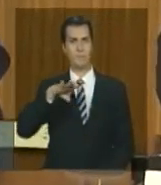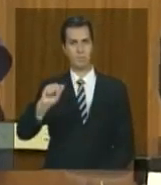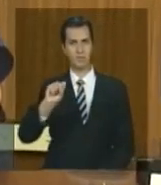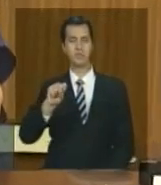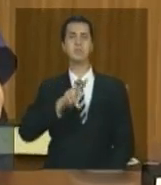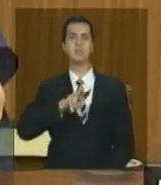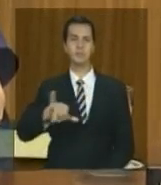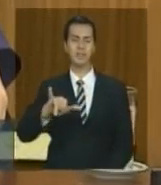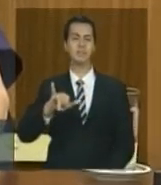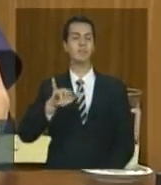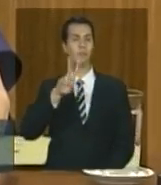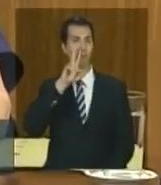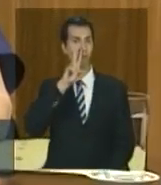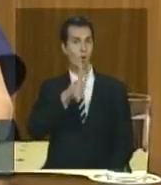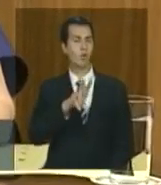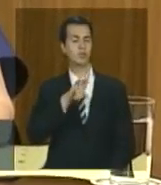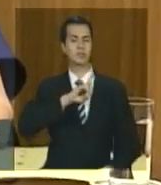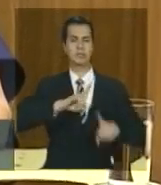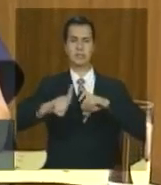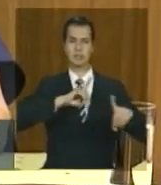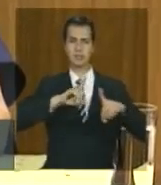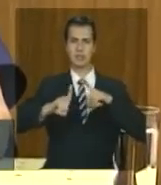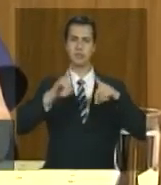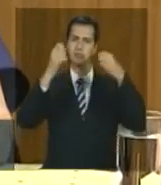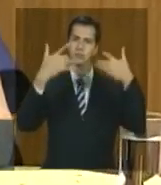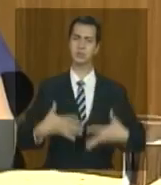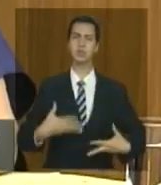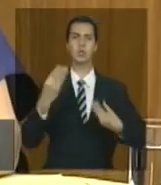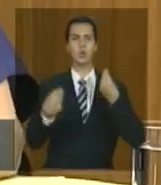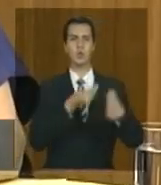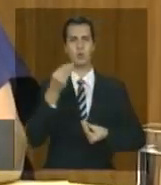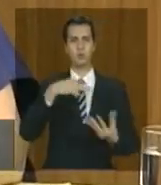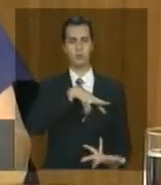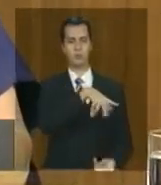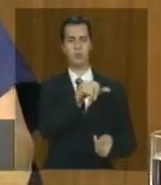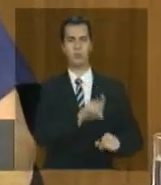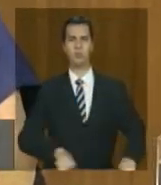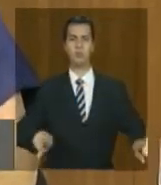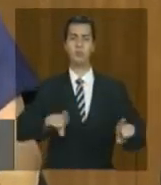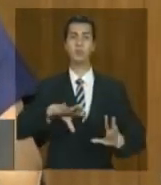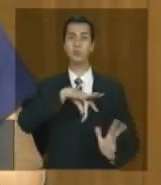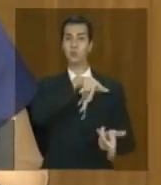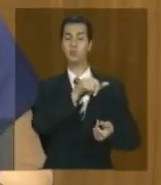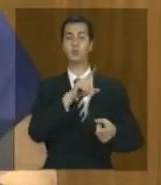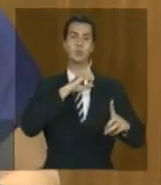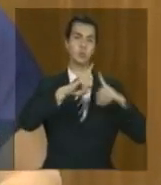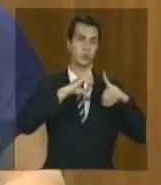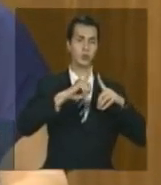forte, logo de início, na economia global, onde deverão ser